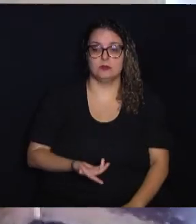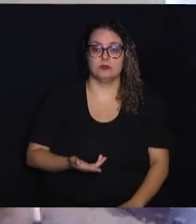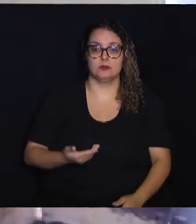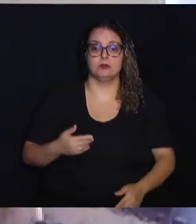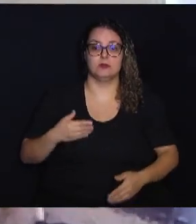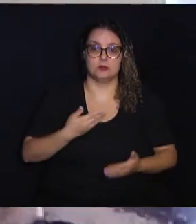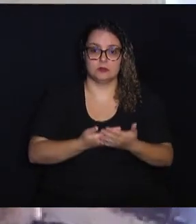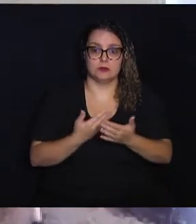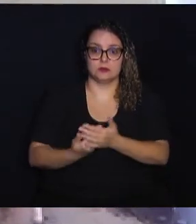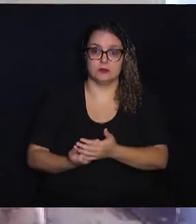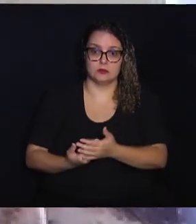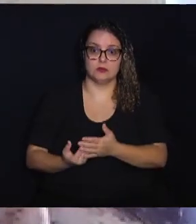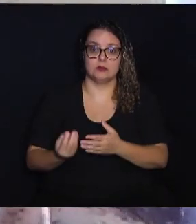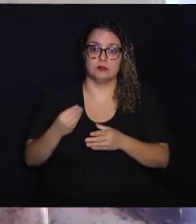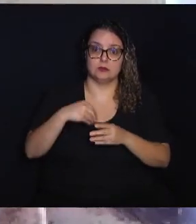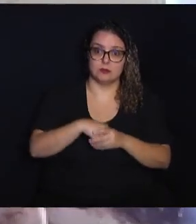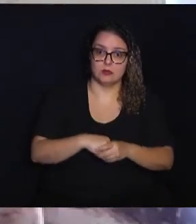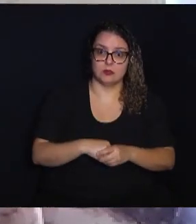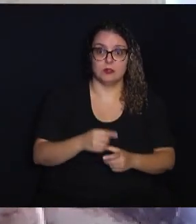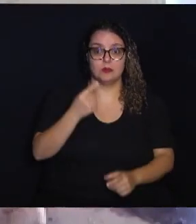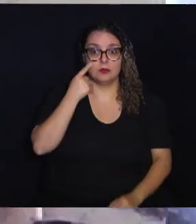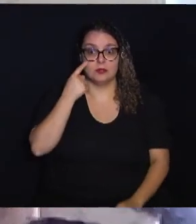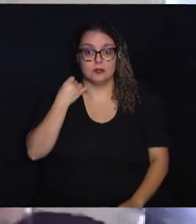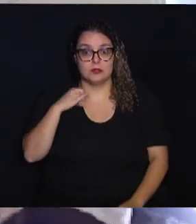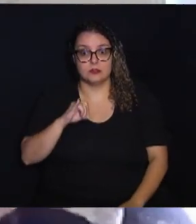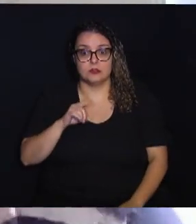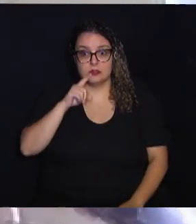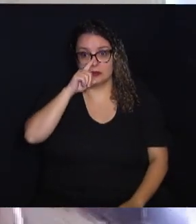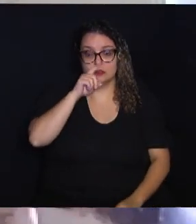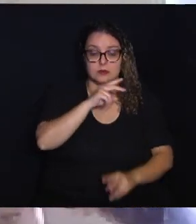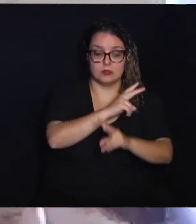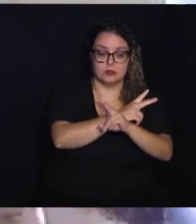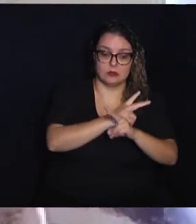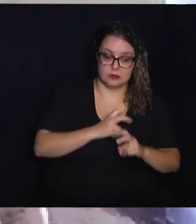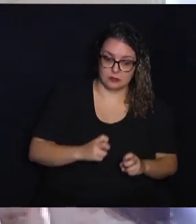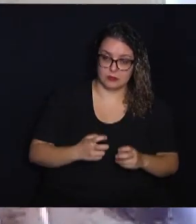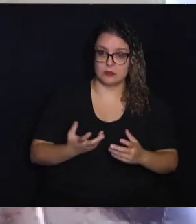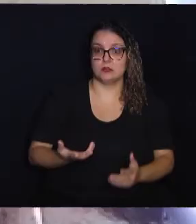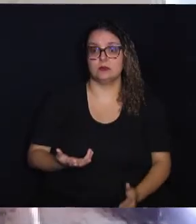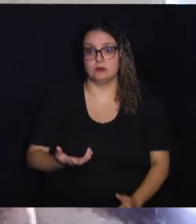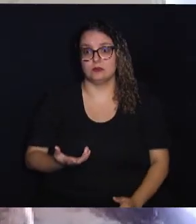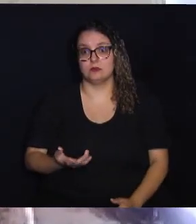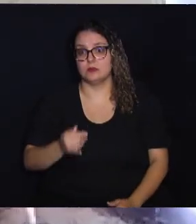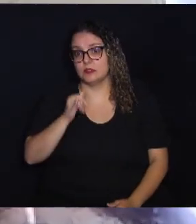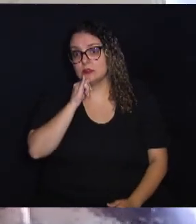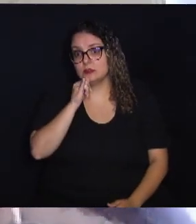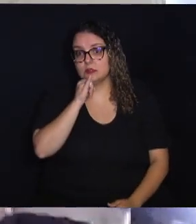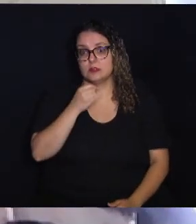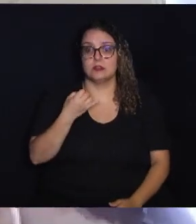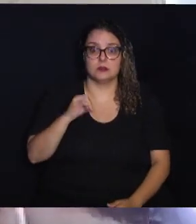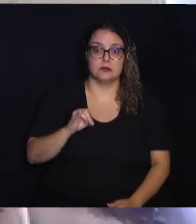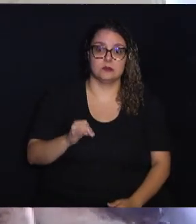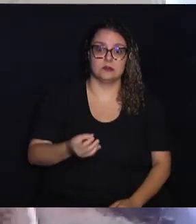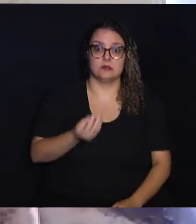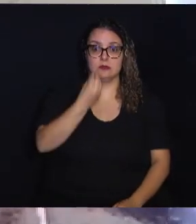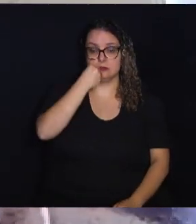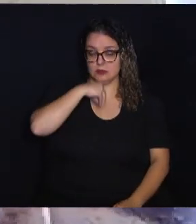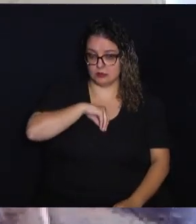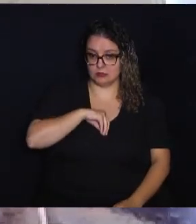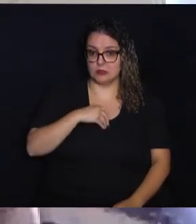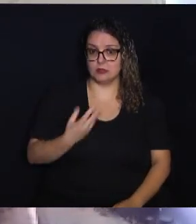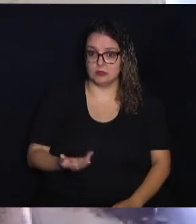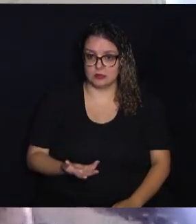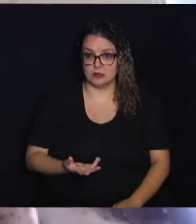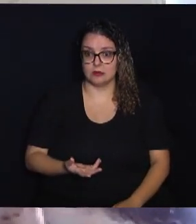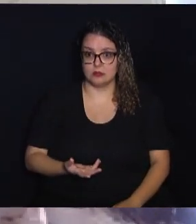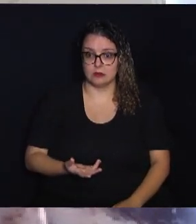dos nossos estudos incluem a gente verificar se existe algum risco de toxicidade para, assim, por exemplo, se alguém